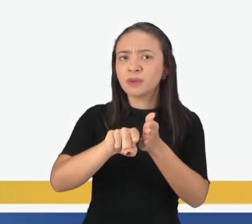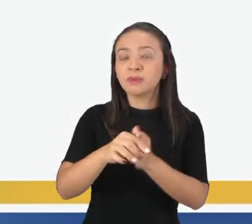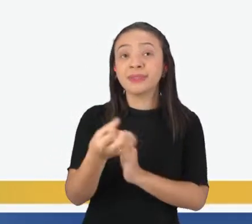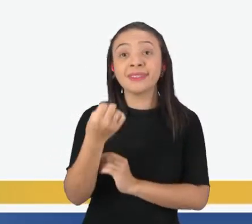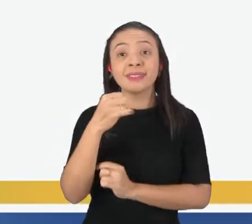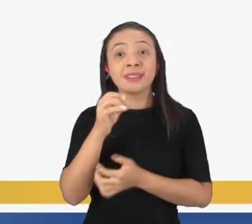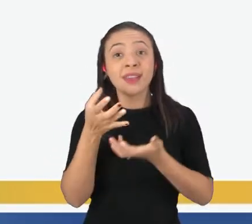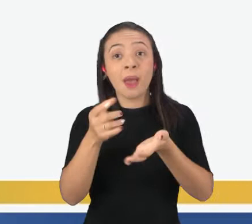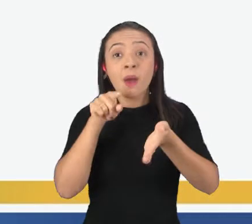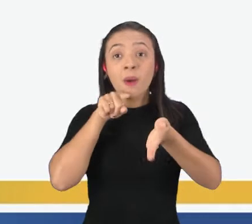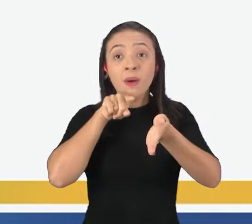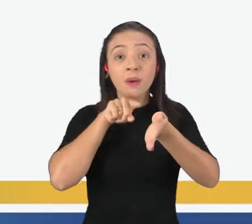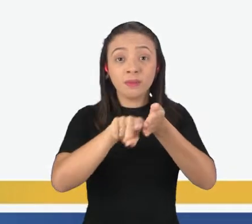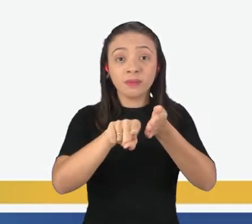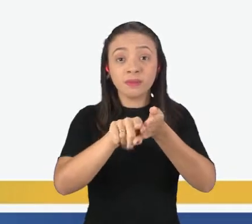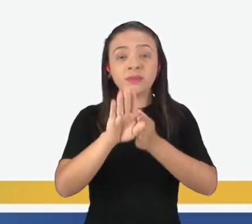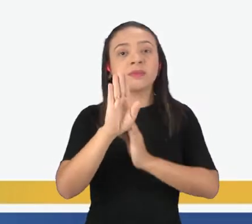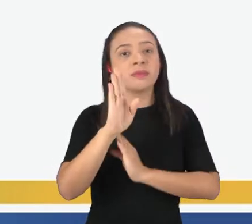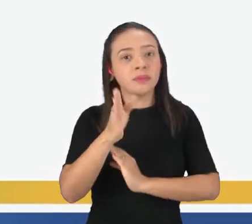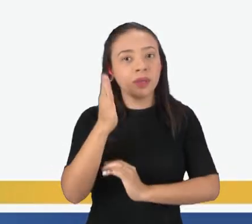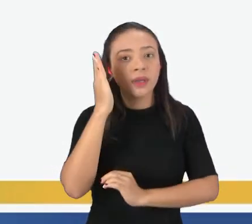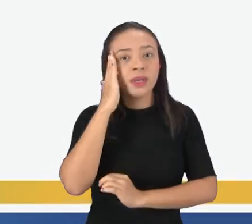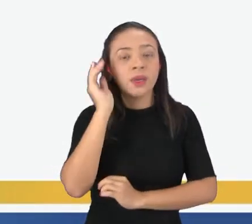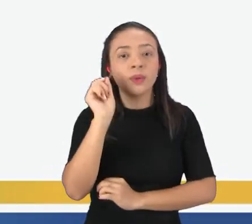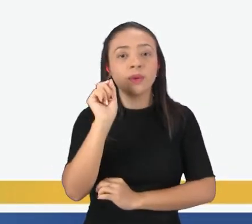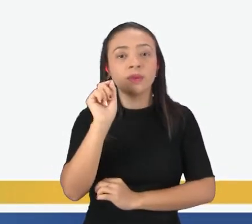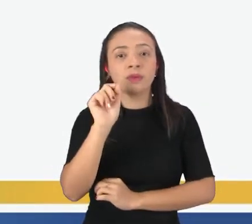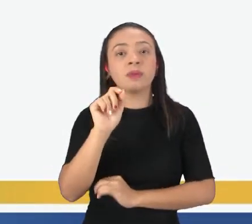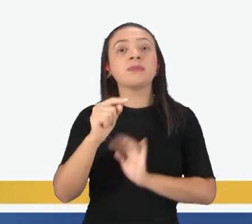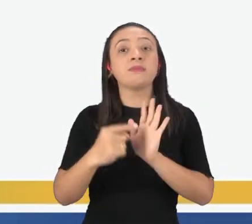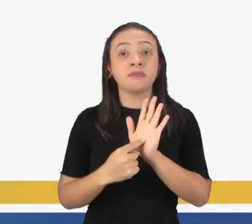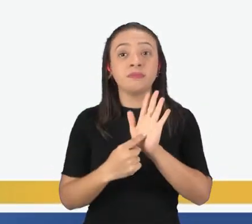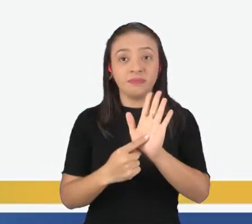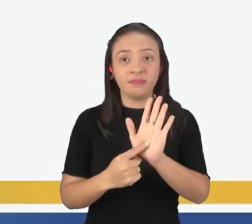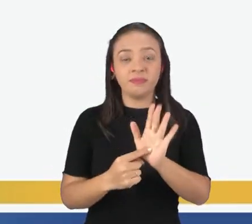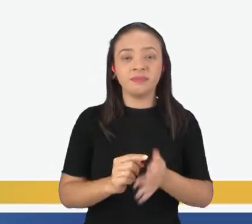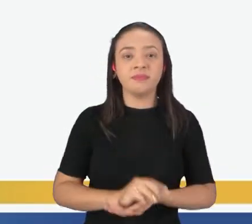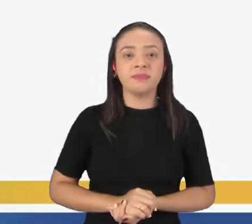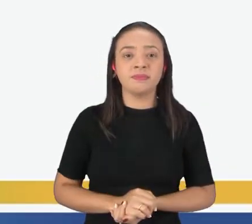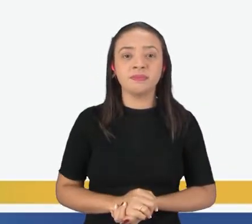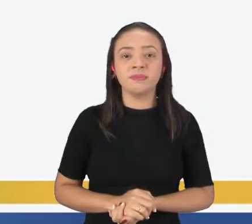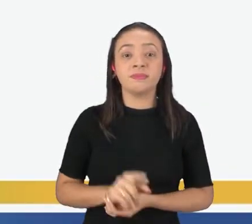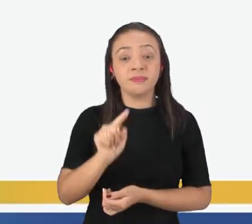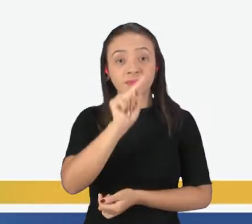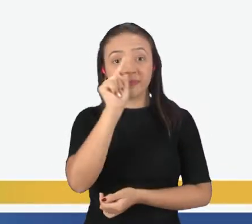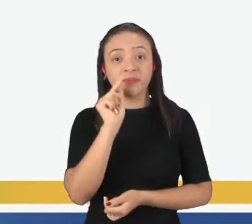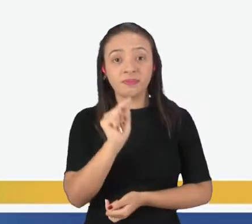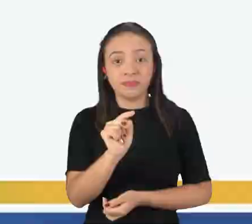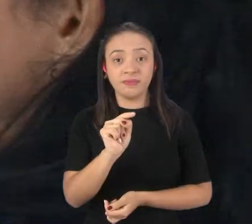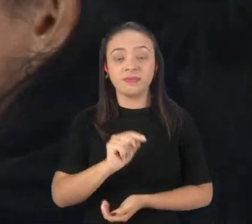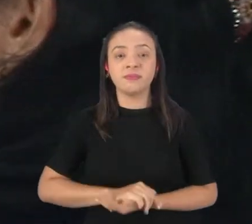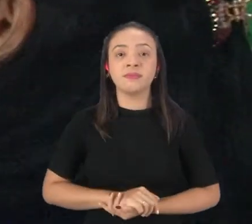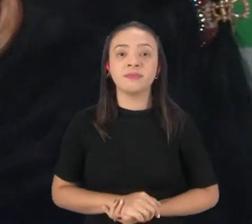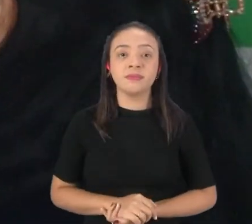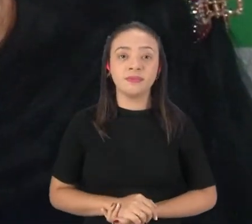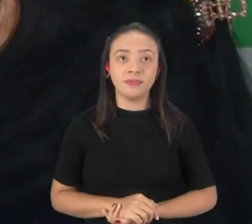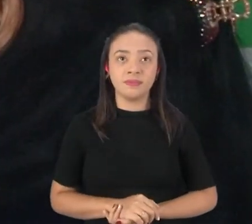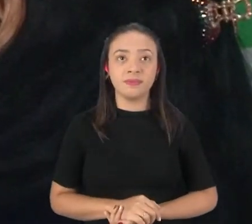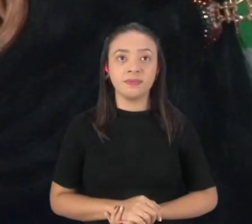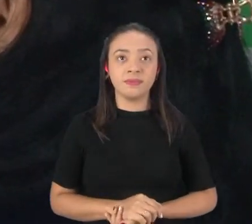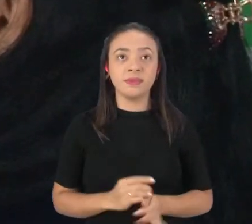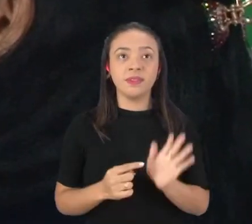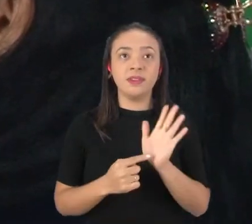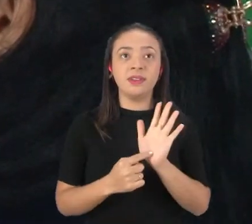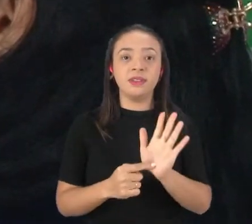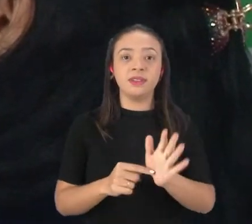quer interrogar ou perguntar, já sabe que esse sinal é apresentado. O ponto de interrogação, que é esse aqui,